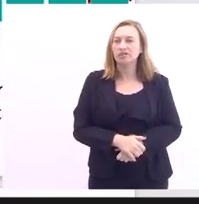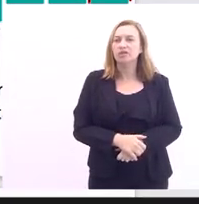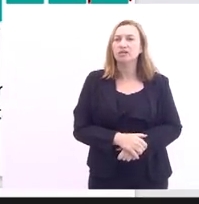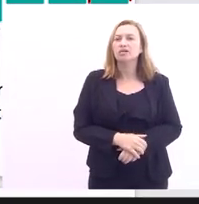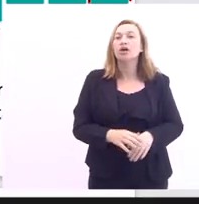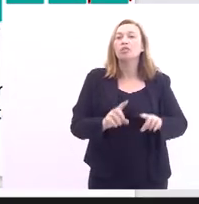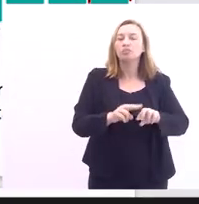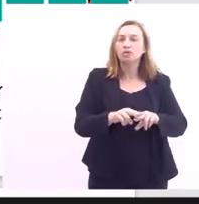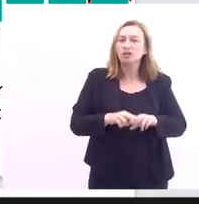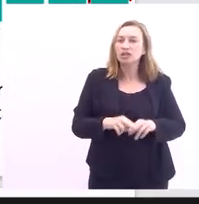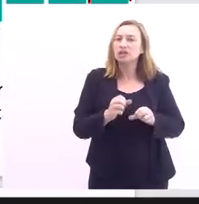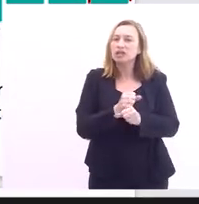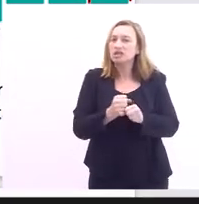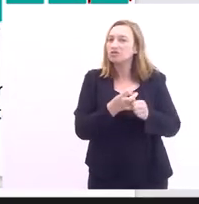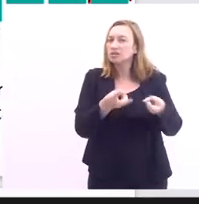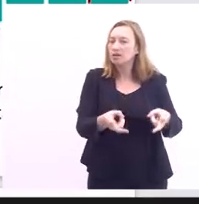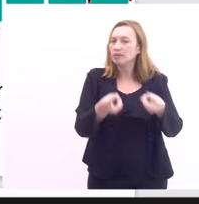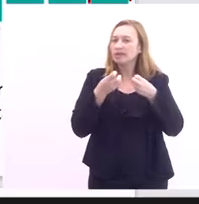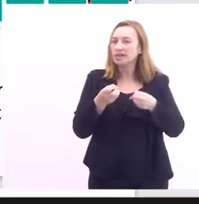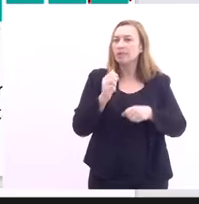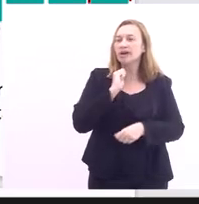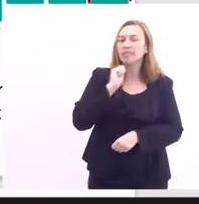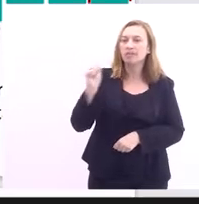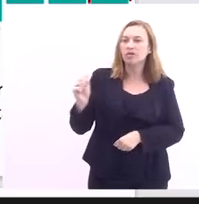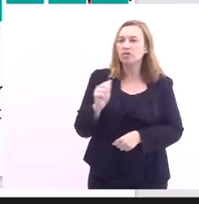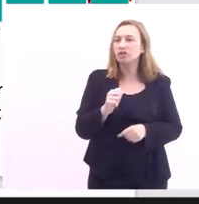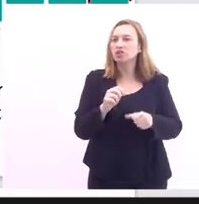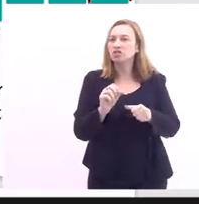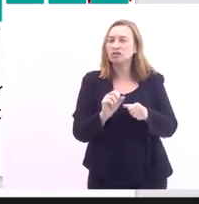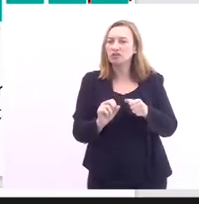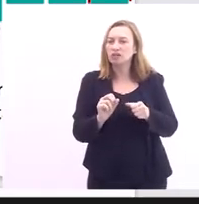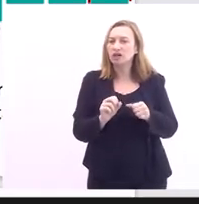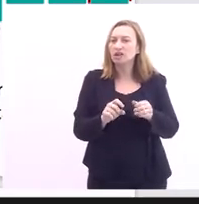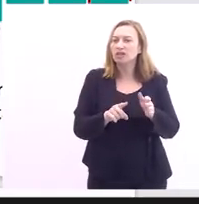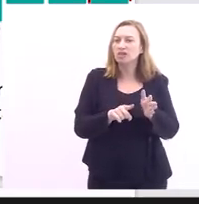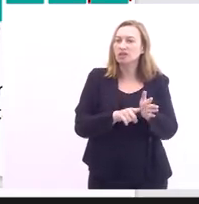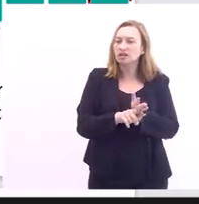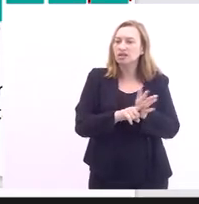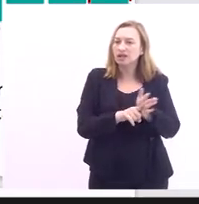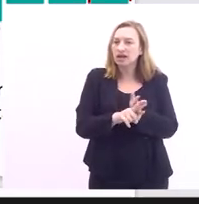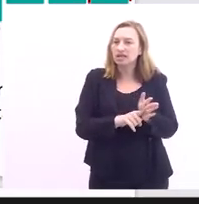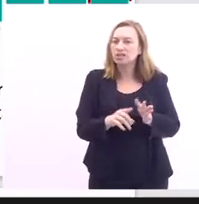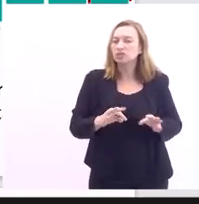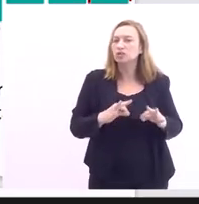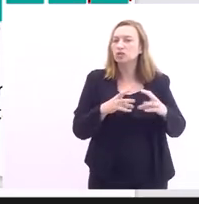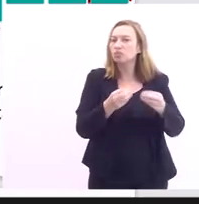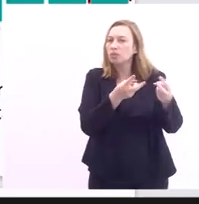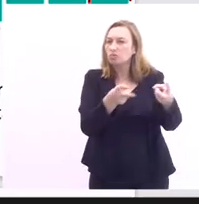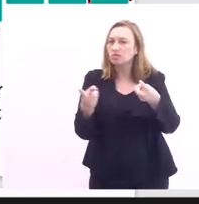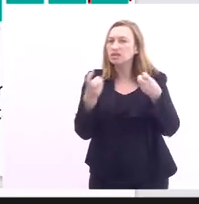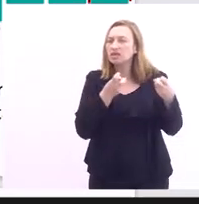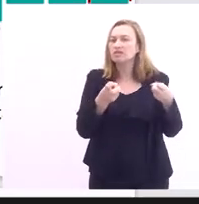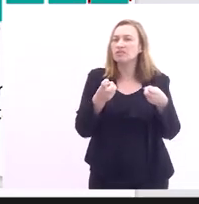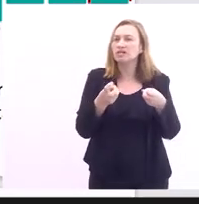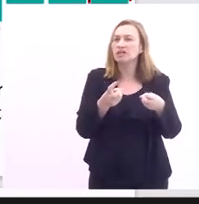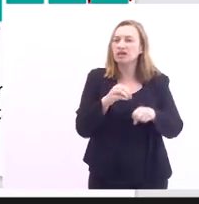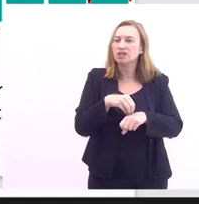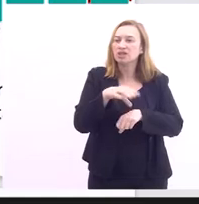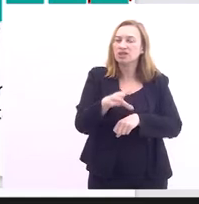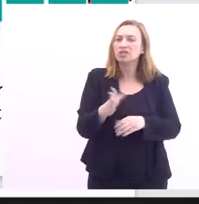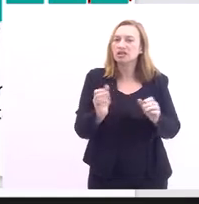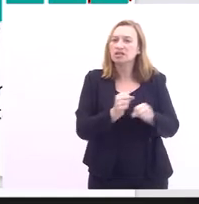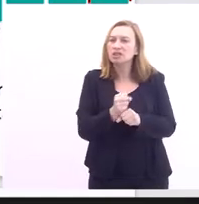esse ano, como você percebe ali em abril, quando a gente faz o anualizado para perceber esse indicador desse ano, já está